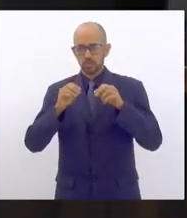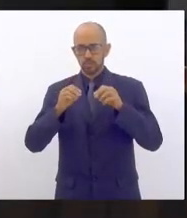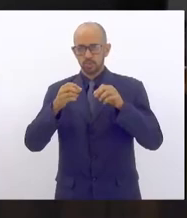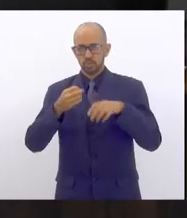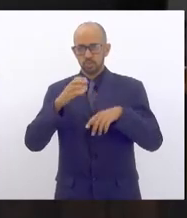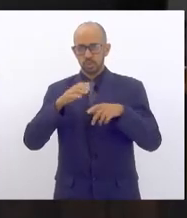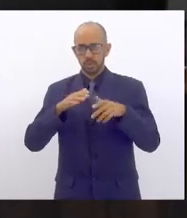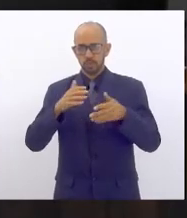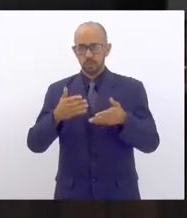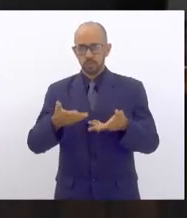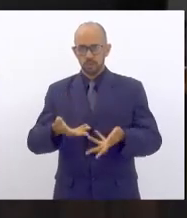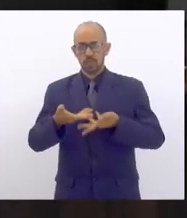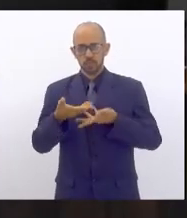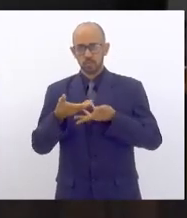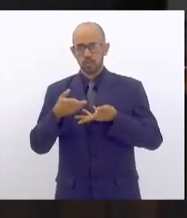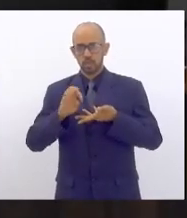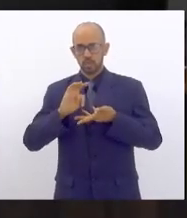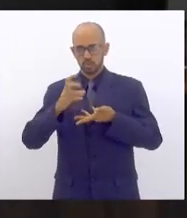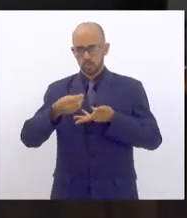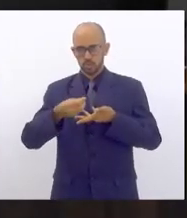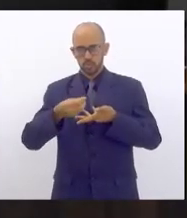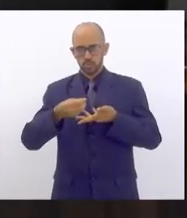sejam bem-vindos todos.